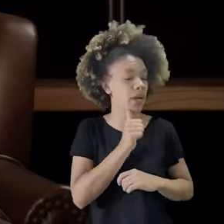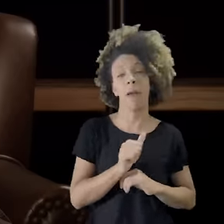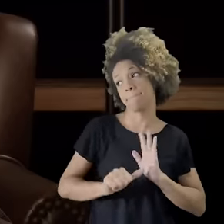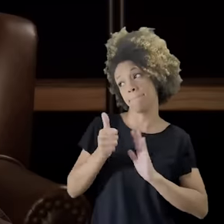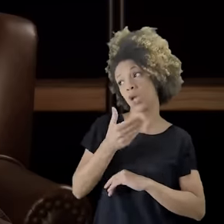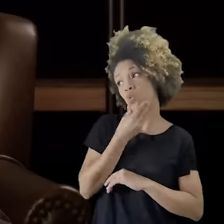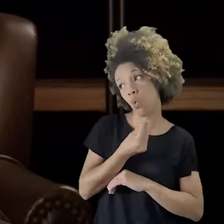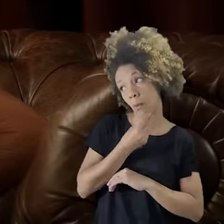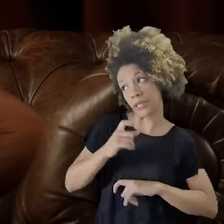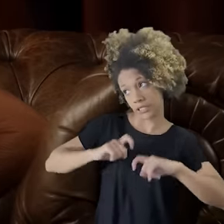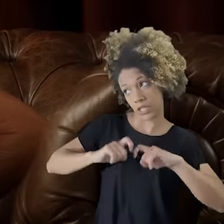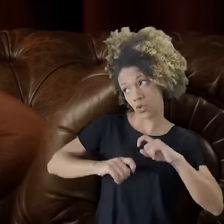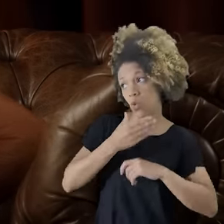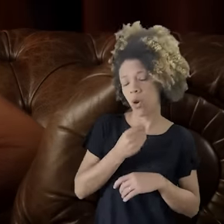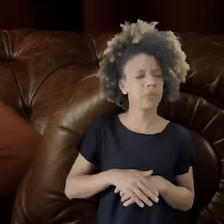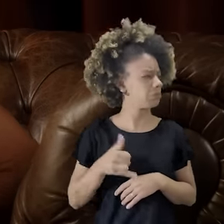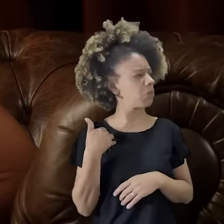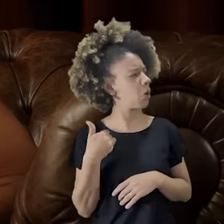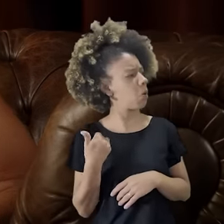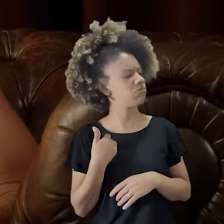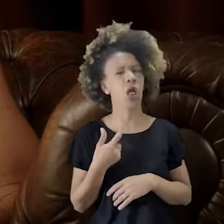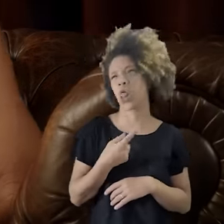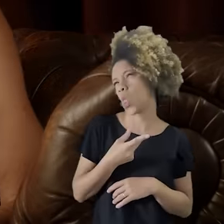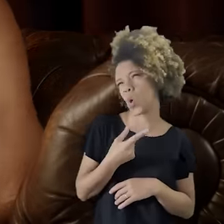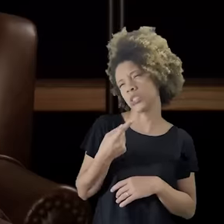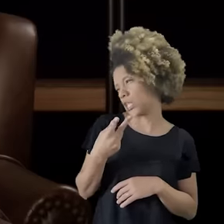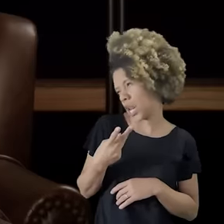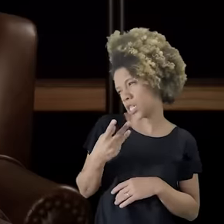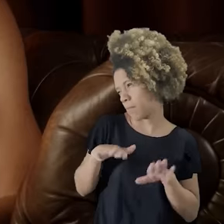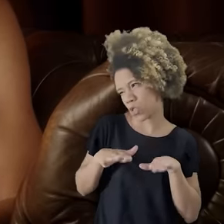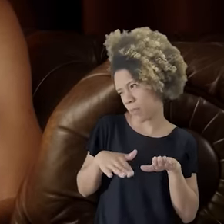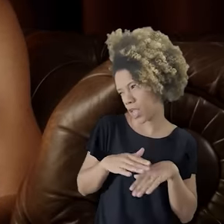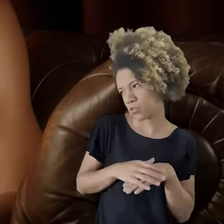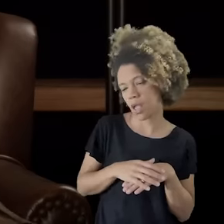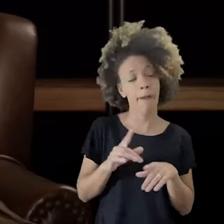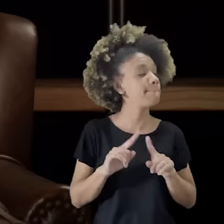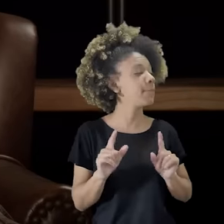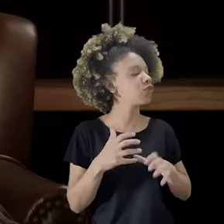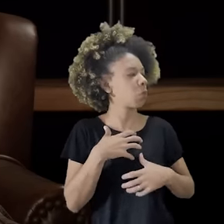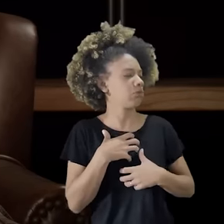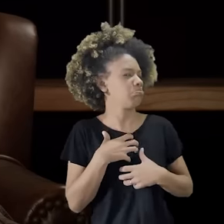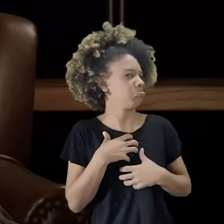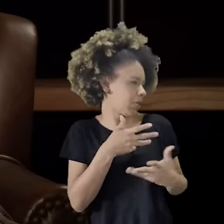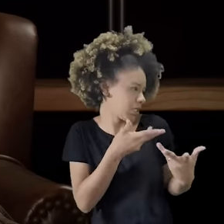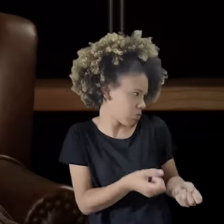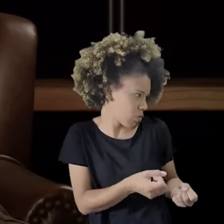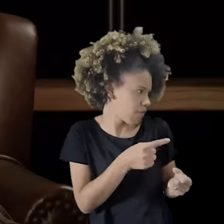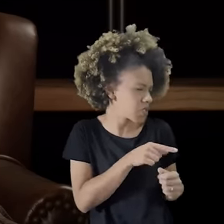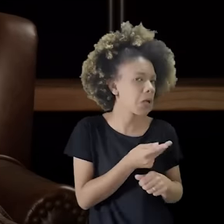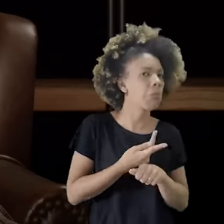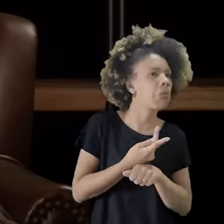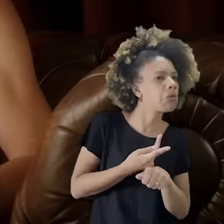foi um homem Quantos anos você tinha Ah eu devia ter uns 12 13 anos 13 anos 13 anos mas foi uma coisa assim tipo você